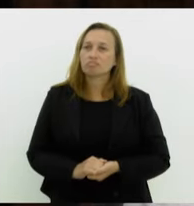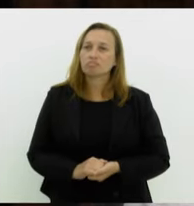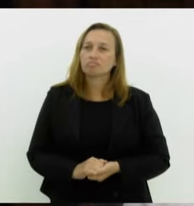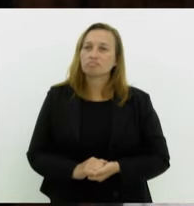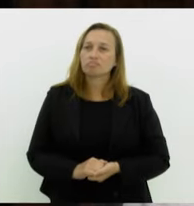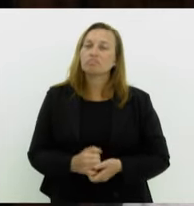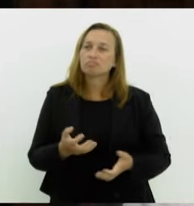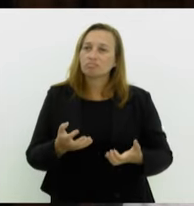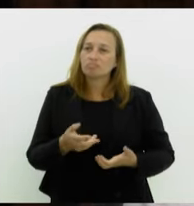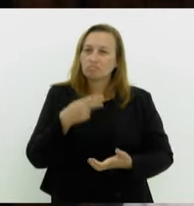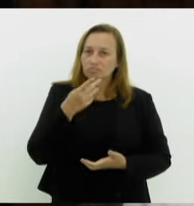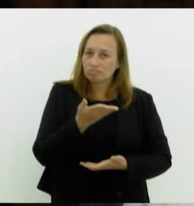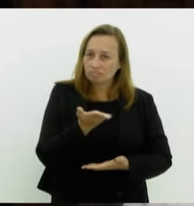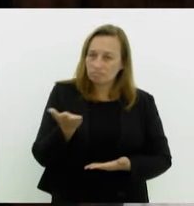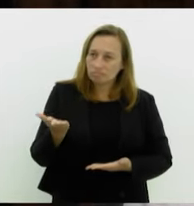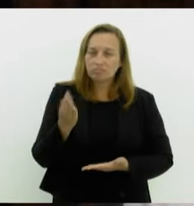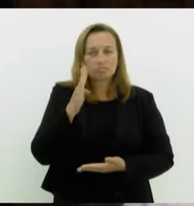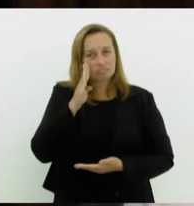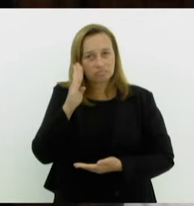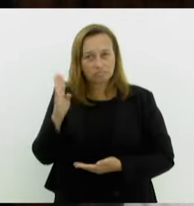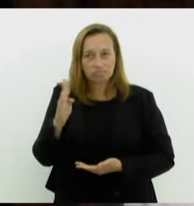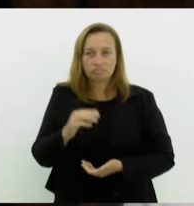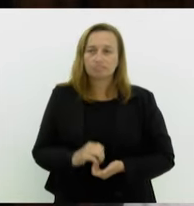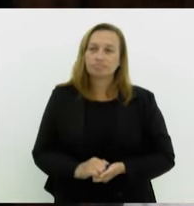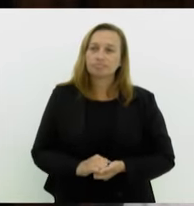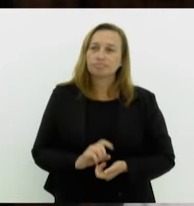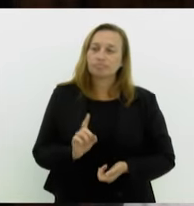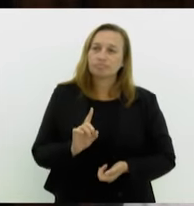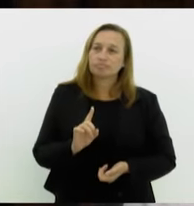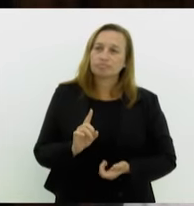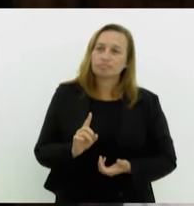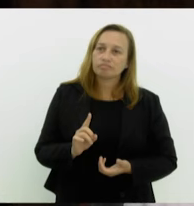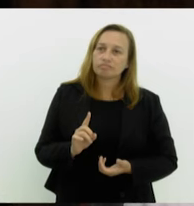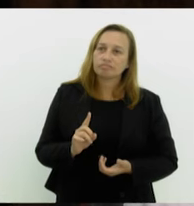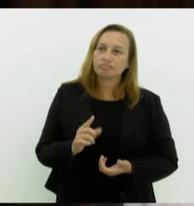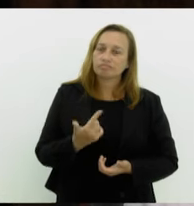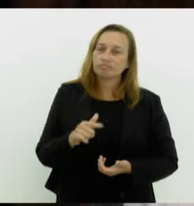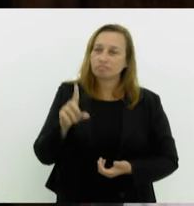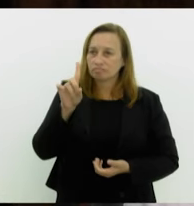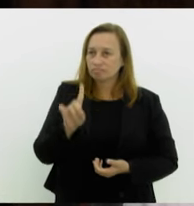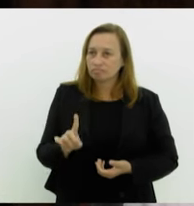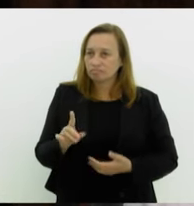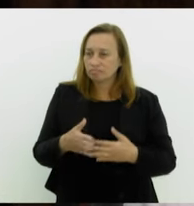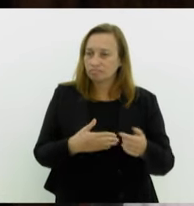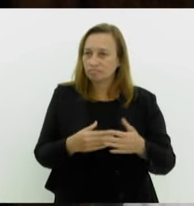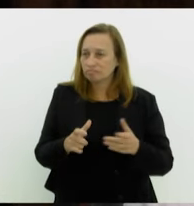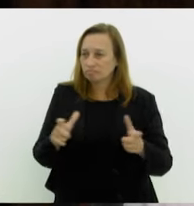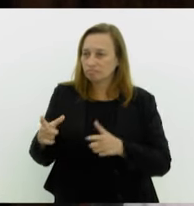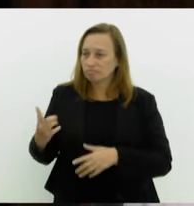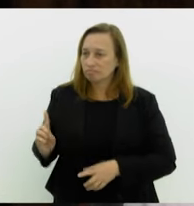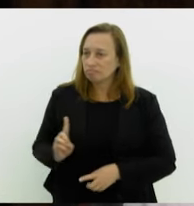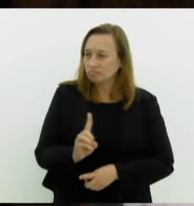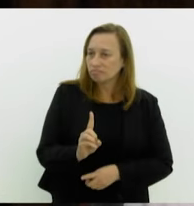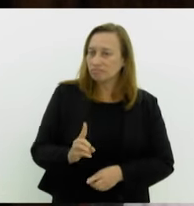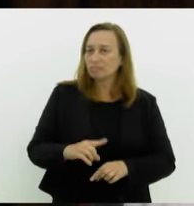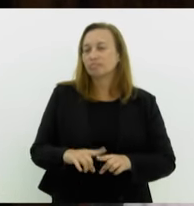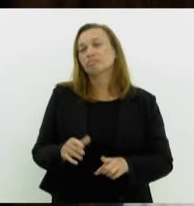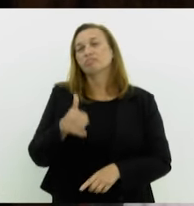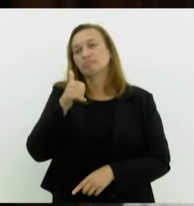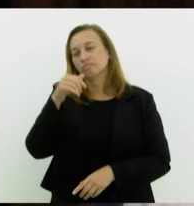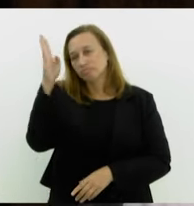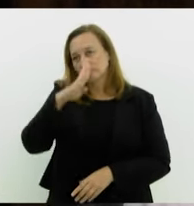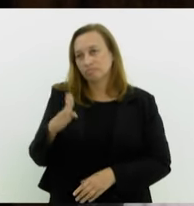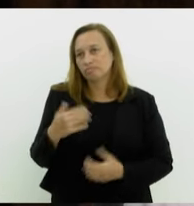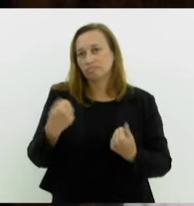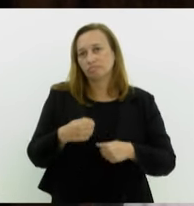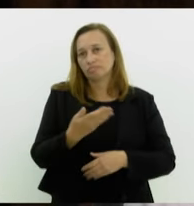a gente tá querendo dizer para vocês principalmente não é que vocês têm direito de estar onde quiser é o Brasil que está precisando de vocês